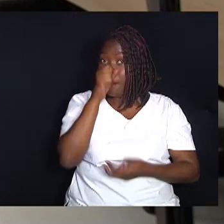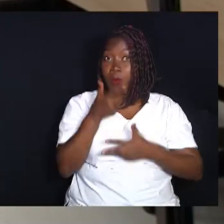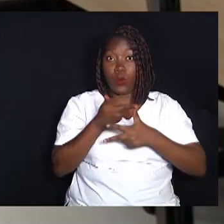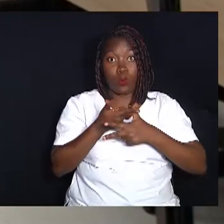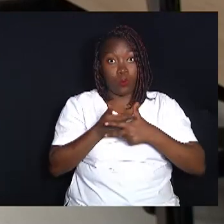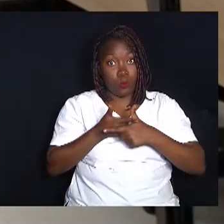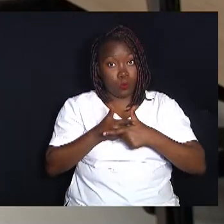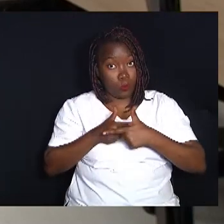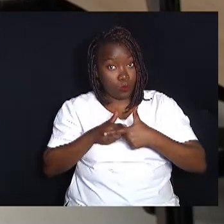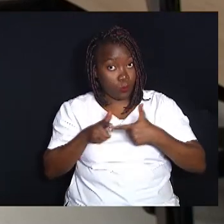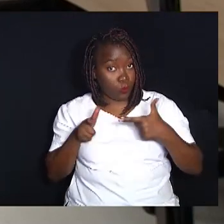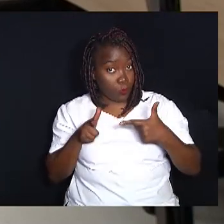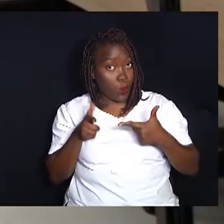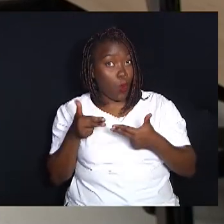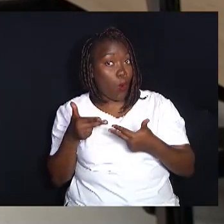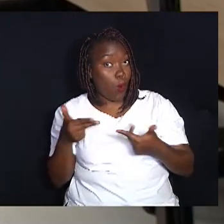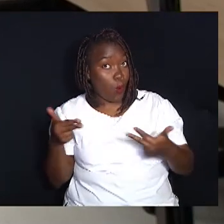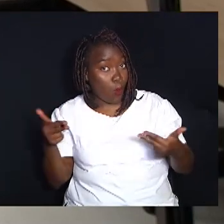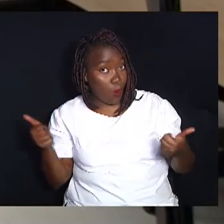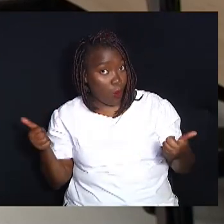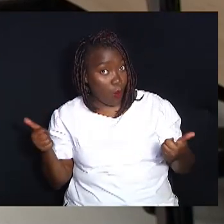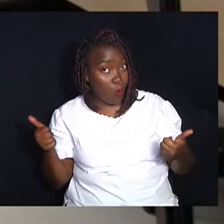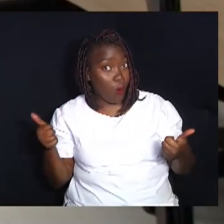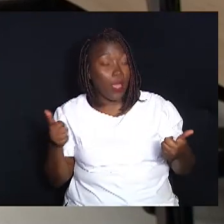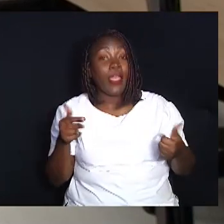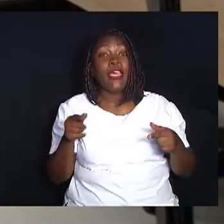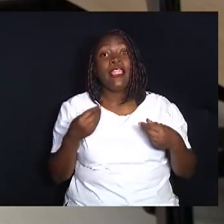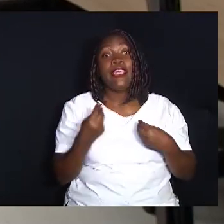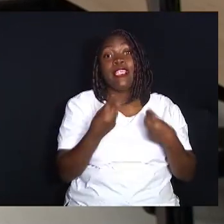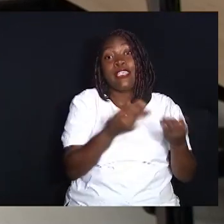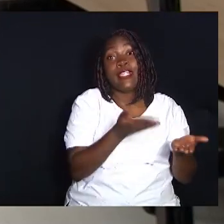as coisas e a dar comidas